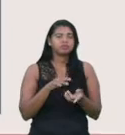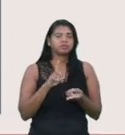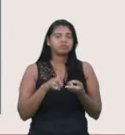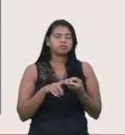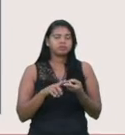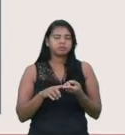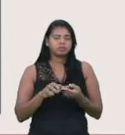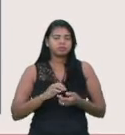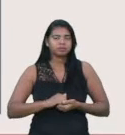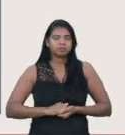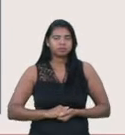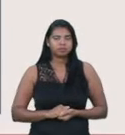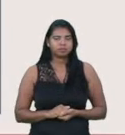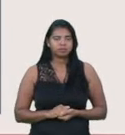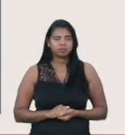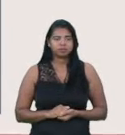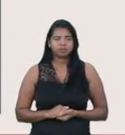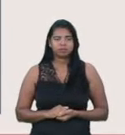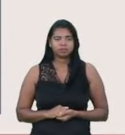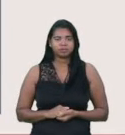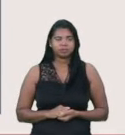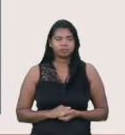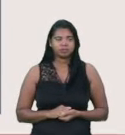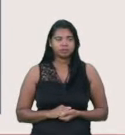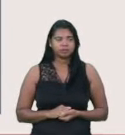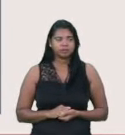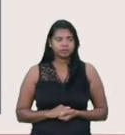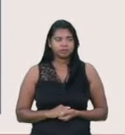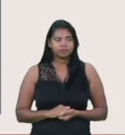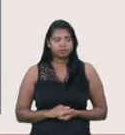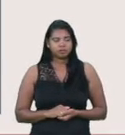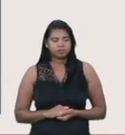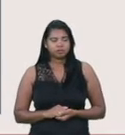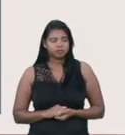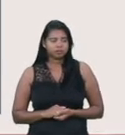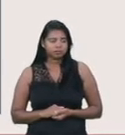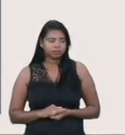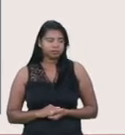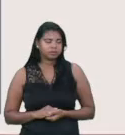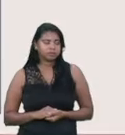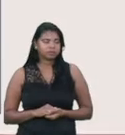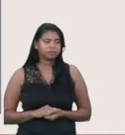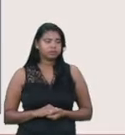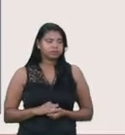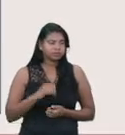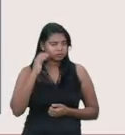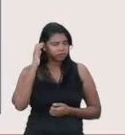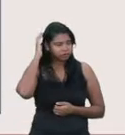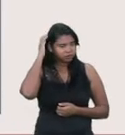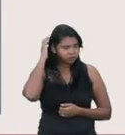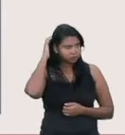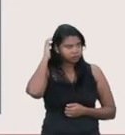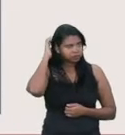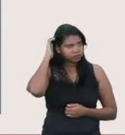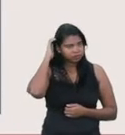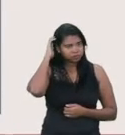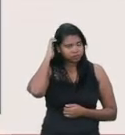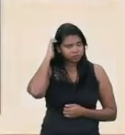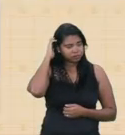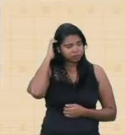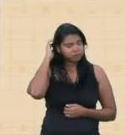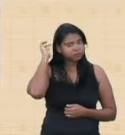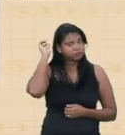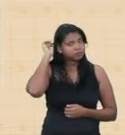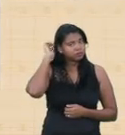Pernambuco? Aqui, porque Pernambuco está na linha, próximo à linha do Equador, numa região central do globo terrestre,